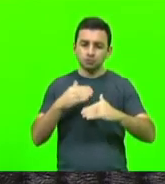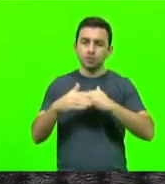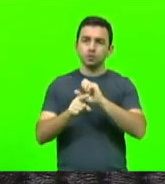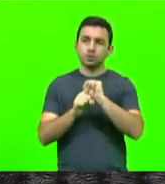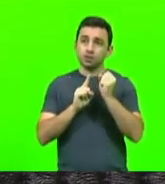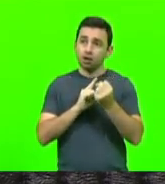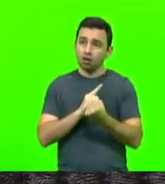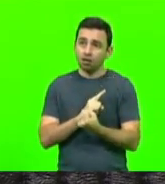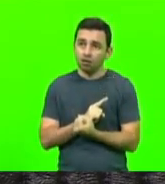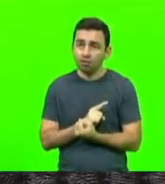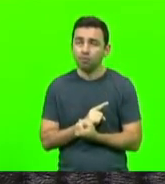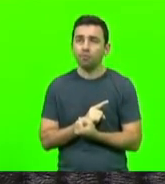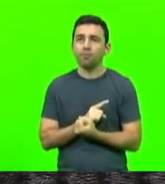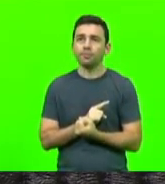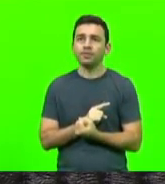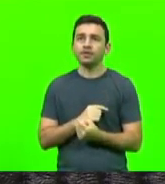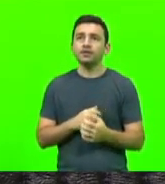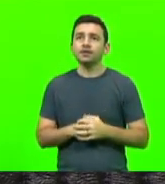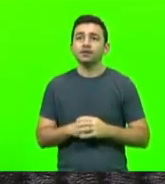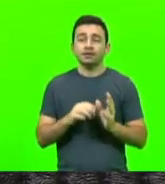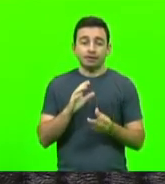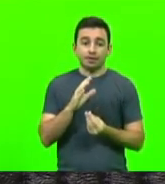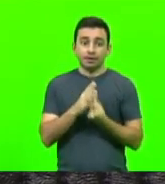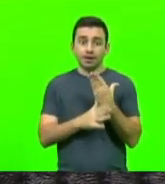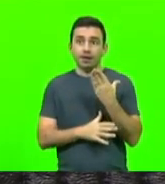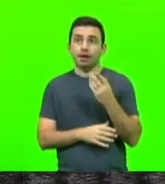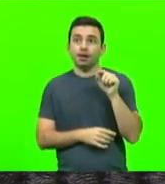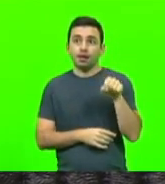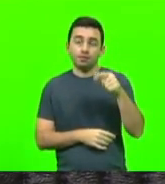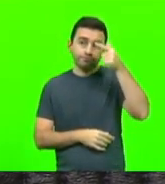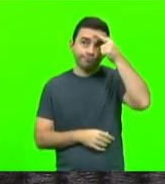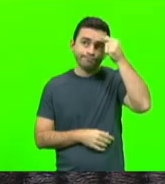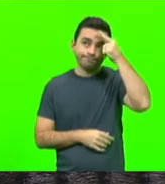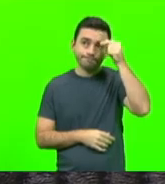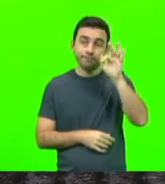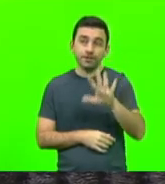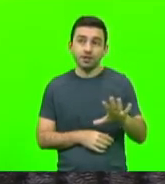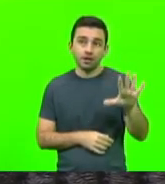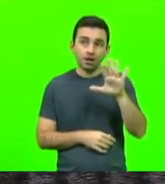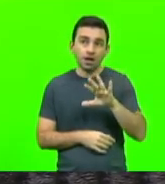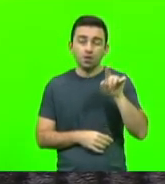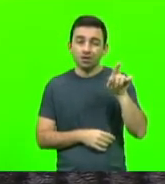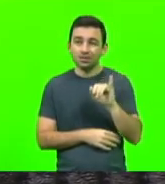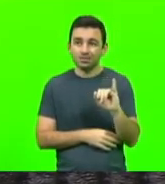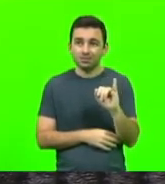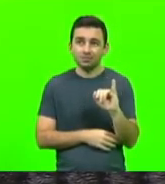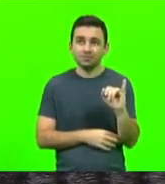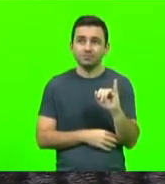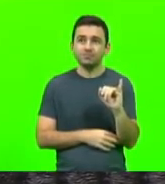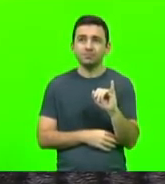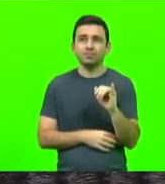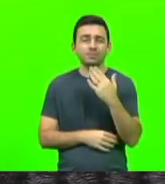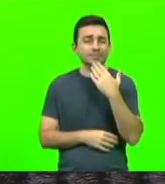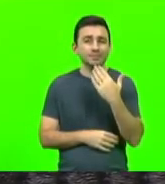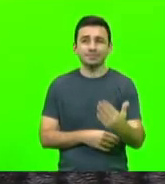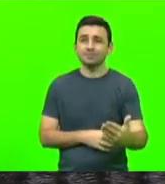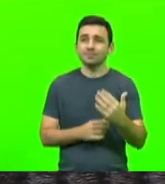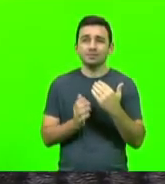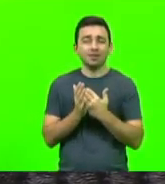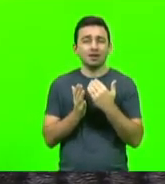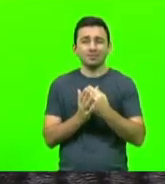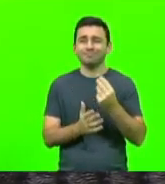a criação de uma universidade federal no Vale do Itajaí é uma demanda, como disse,